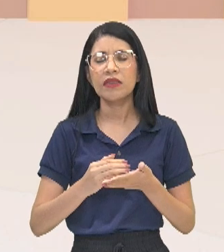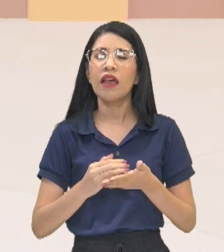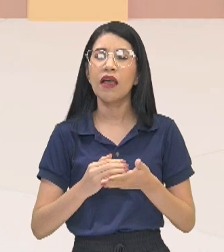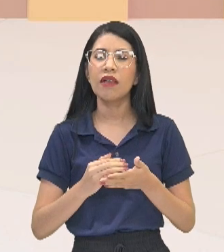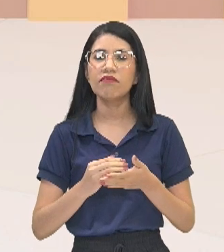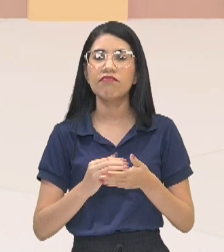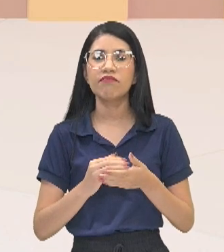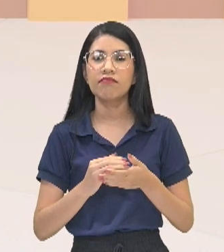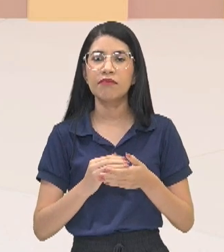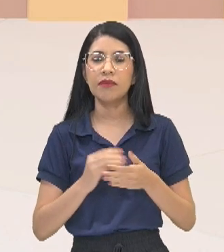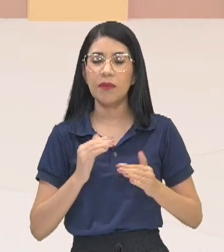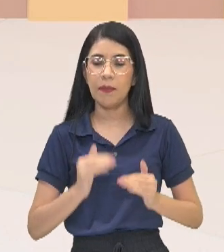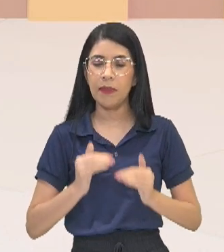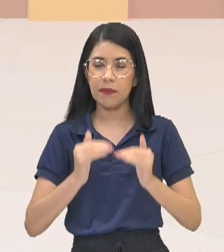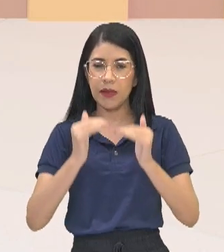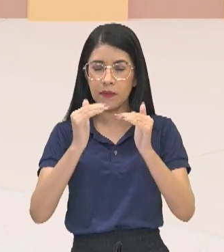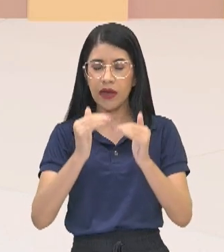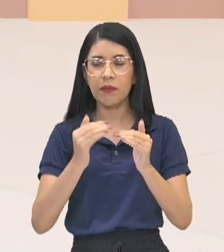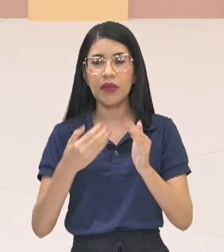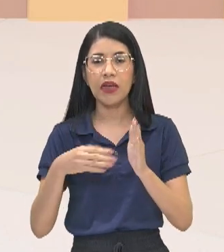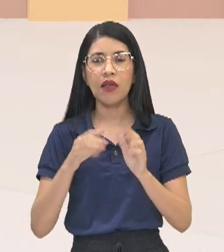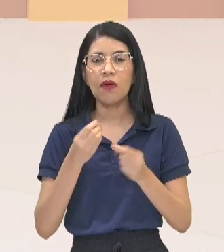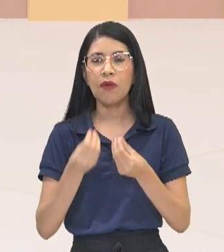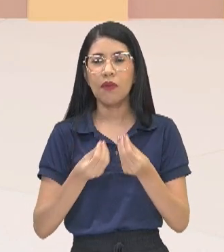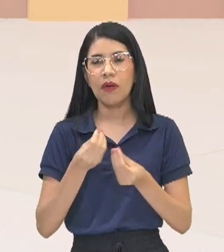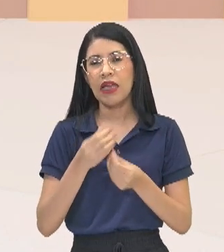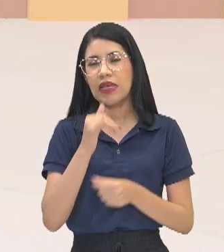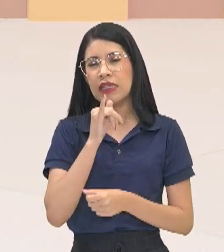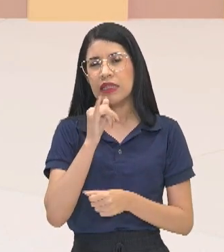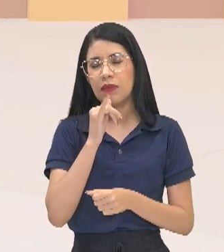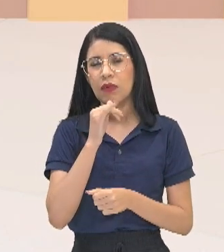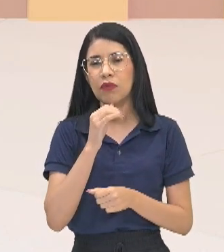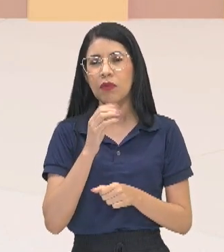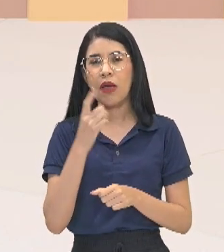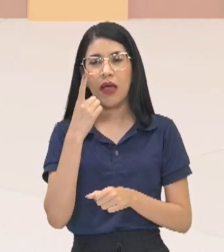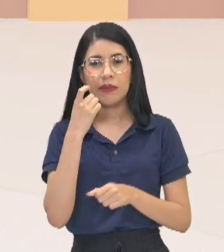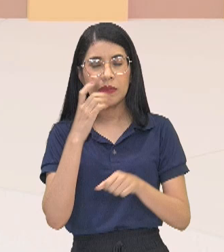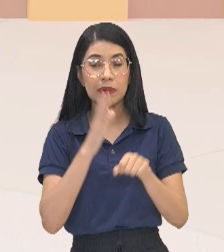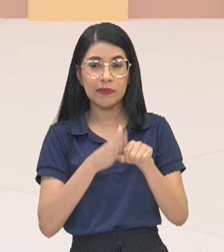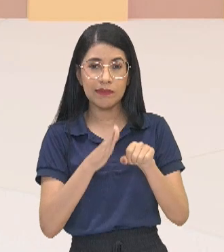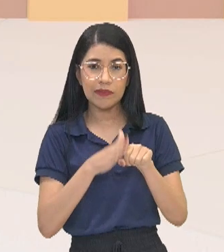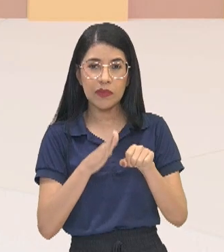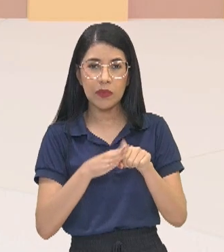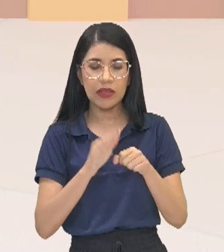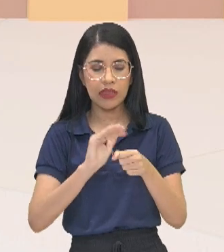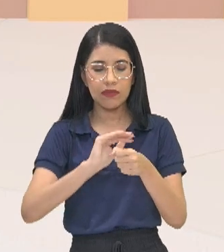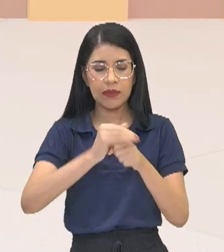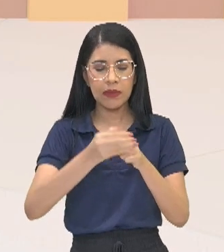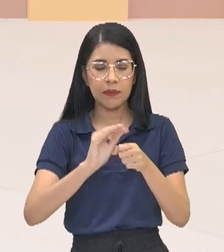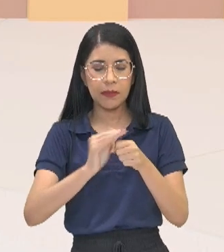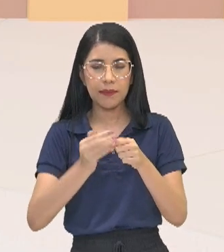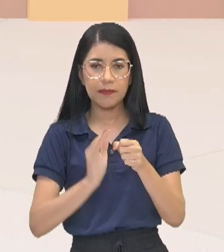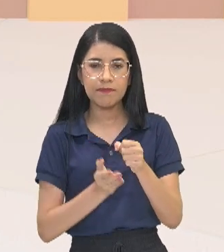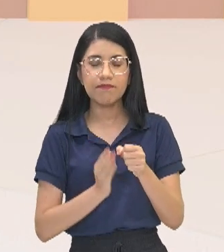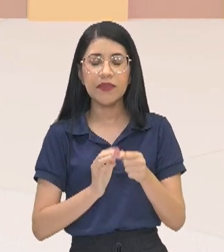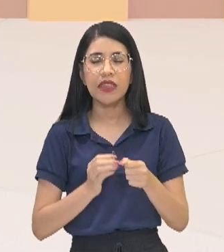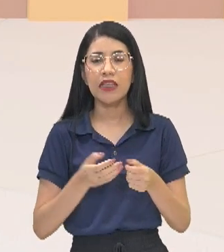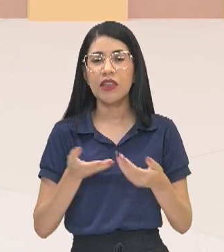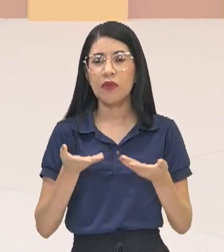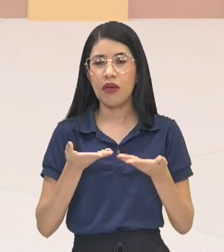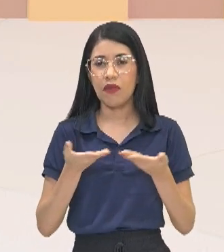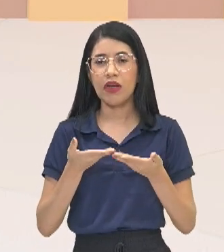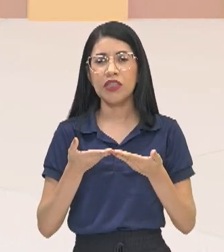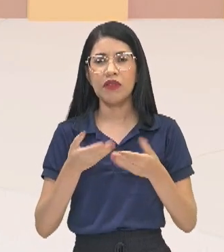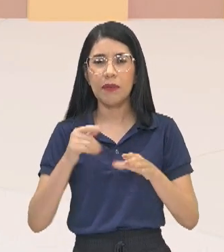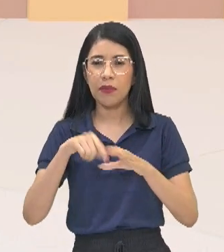casca por casca, né, para até chegar no miolo lá dela, tirar aquelas cascas, né? Vamos tirar aqui para a gente entender